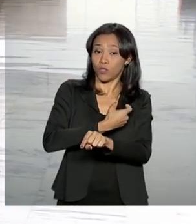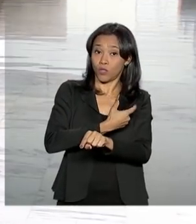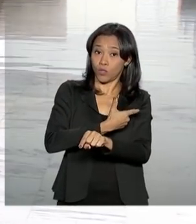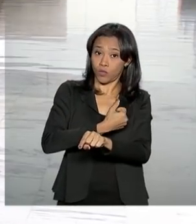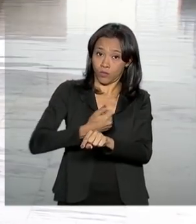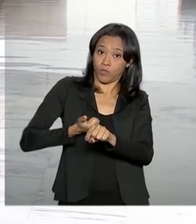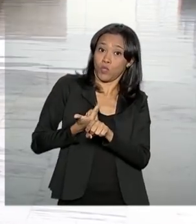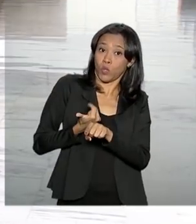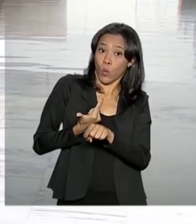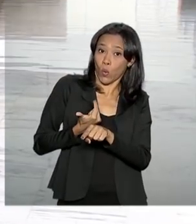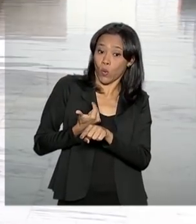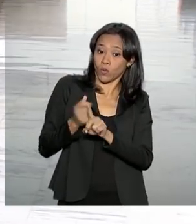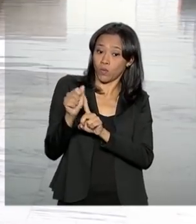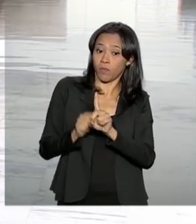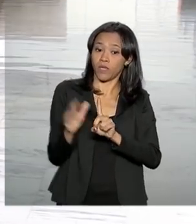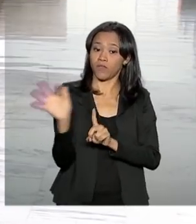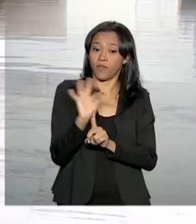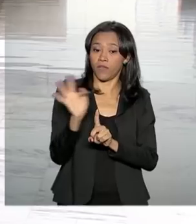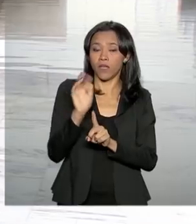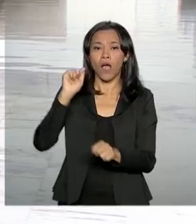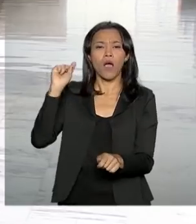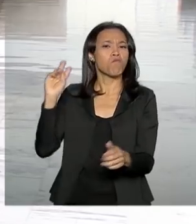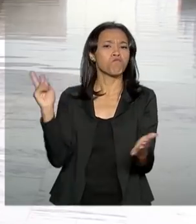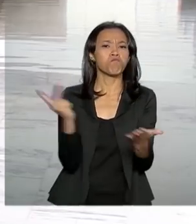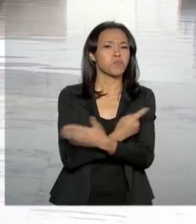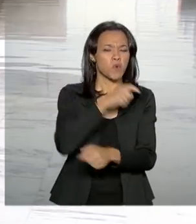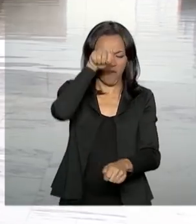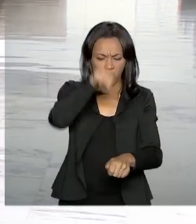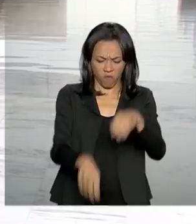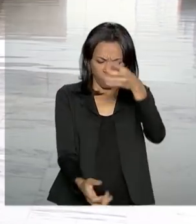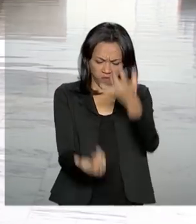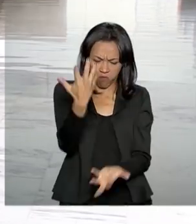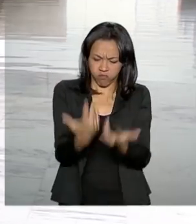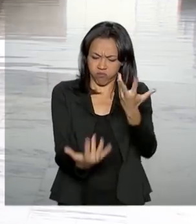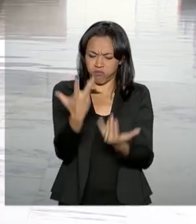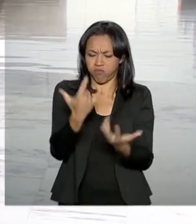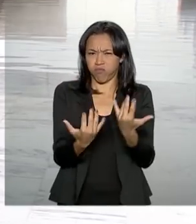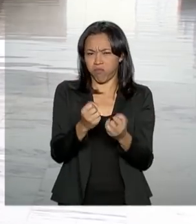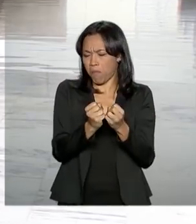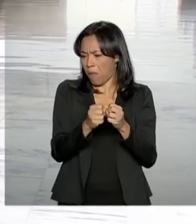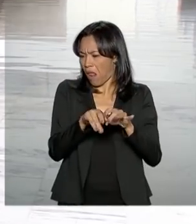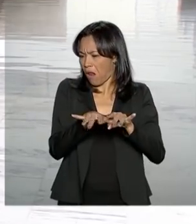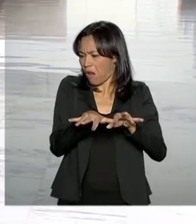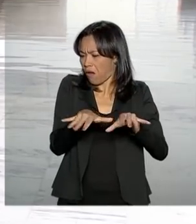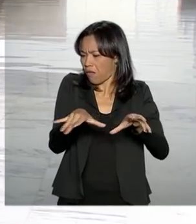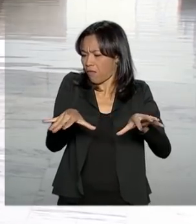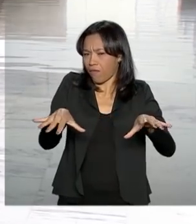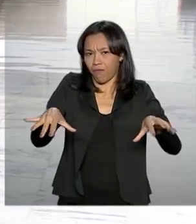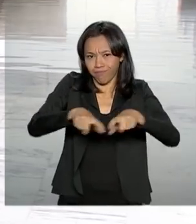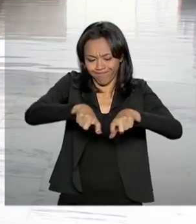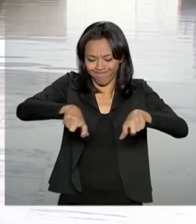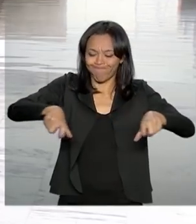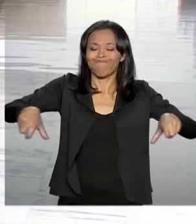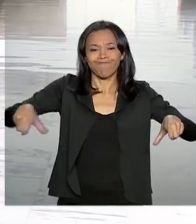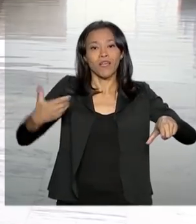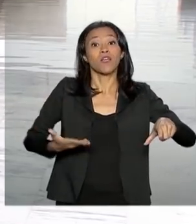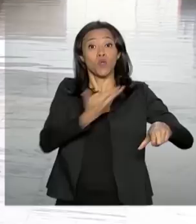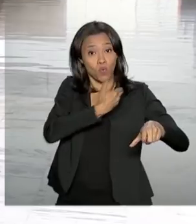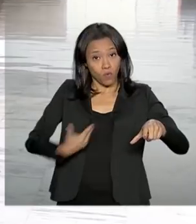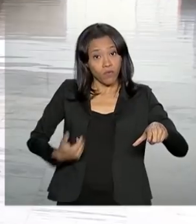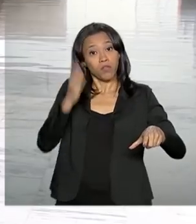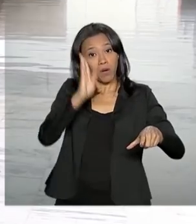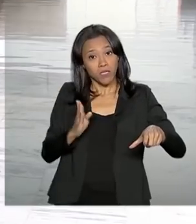a base foi incendiada. E desde então o governo brasileiro vem reconstruindo a estrutura.